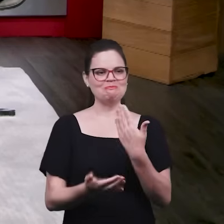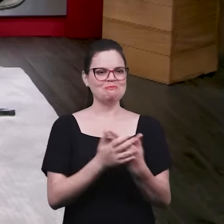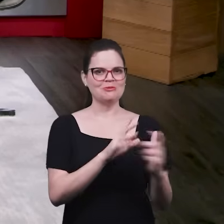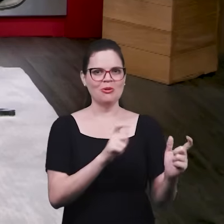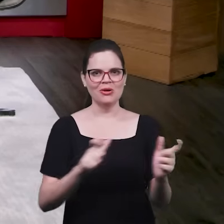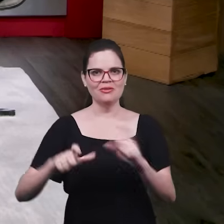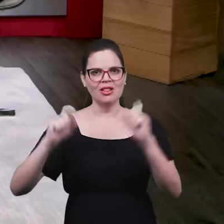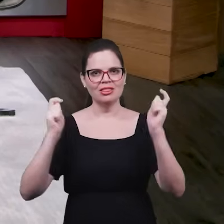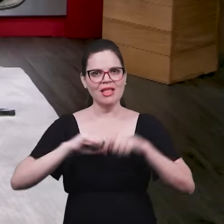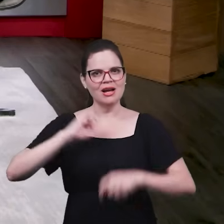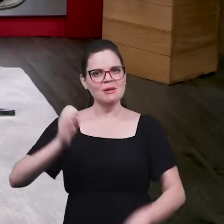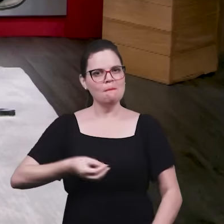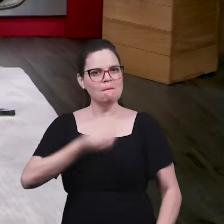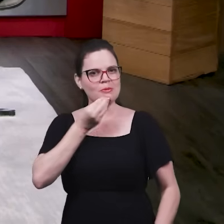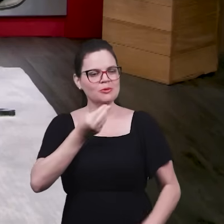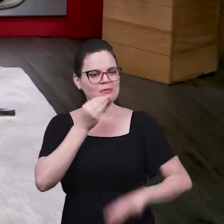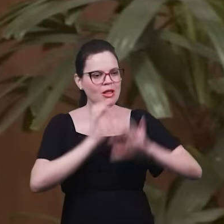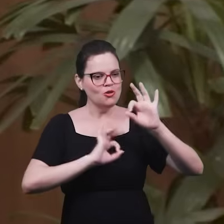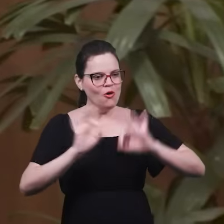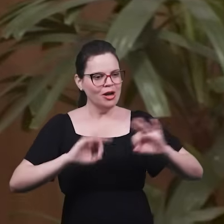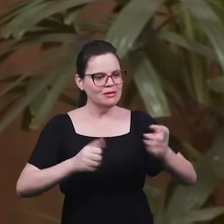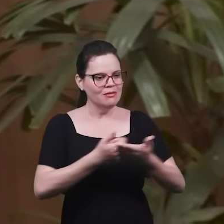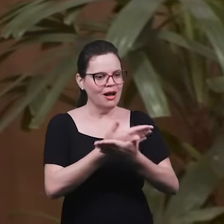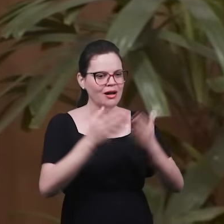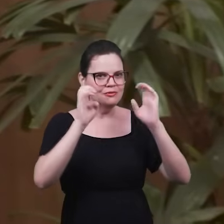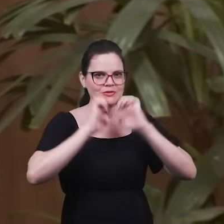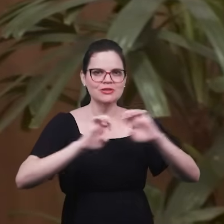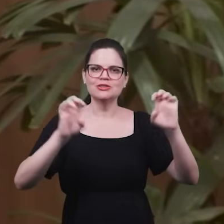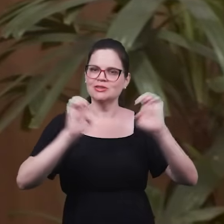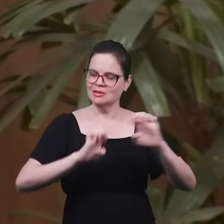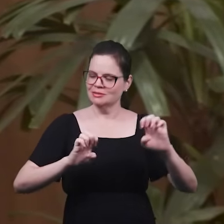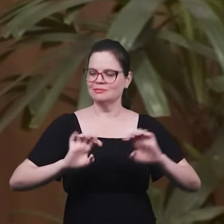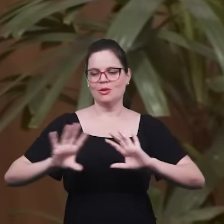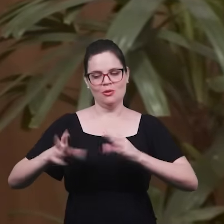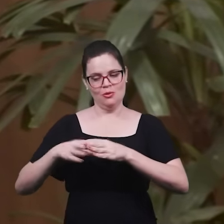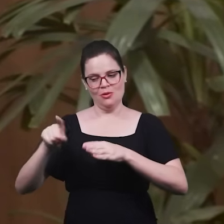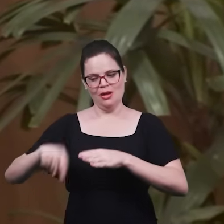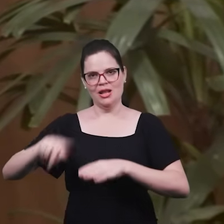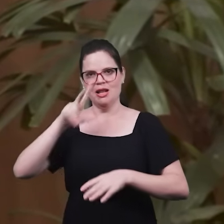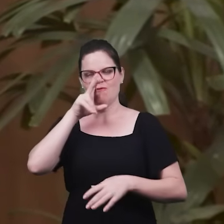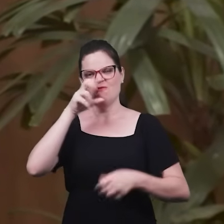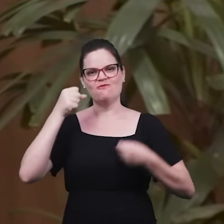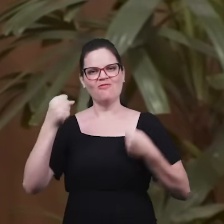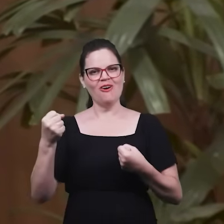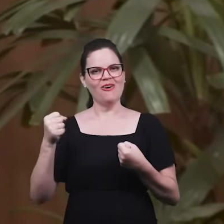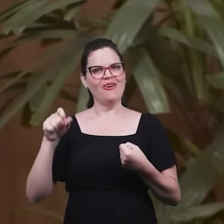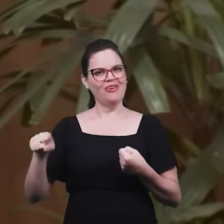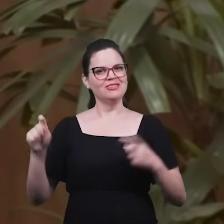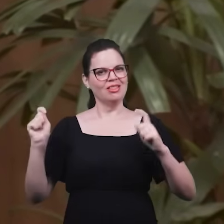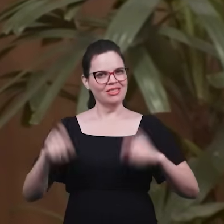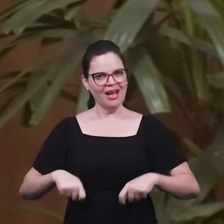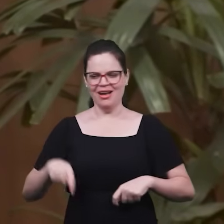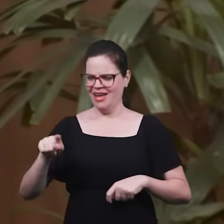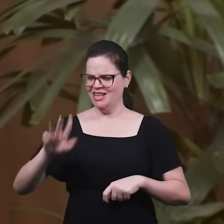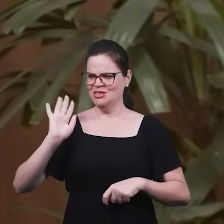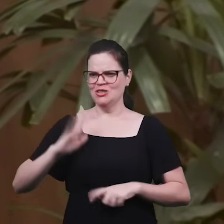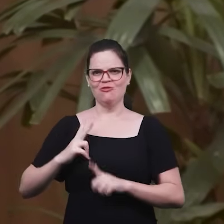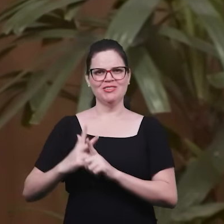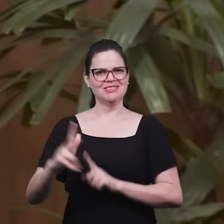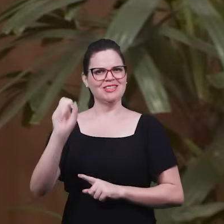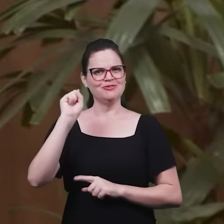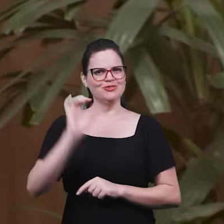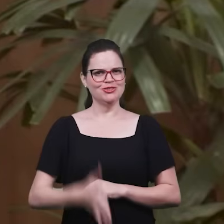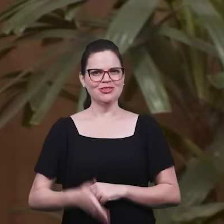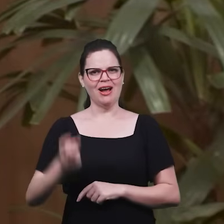existe essa possibilidade, né, de organização, o pastor tem dito aqui: jovens, sois fortes, já venceram o mal, então